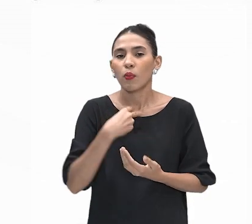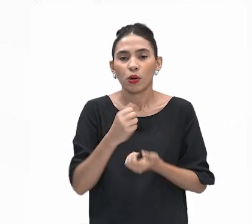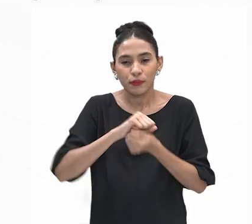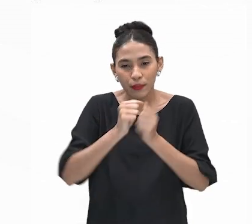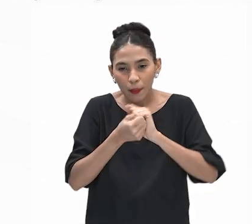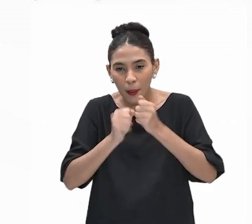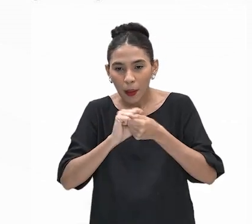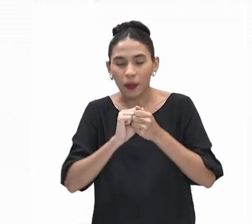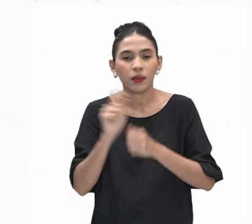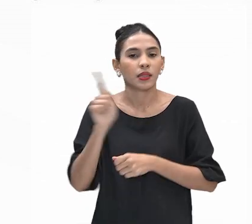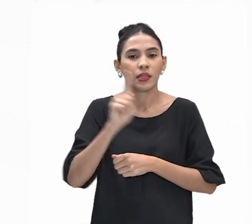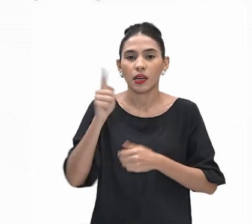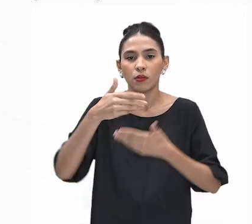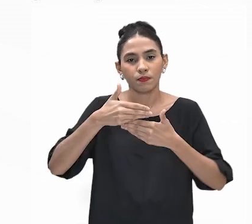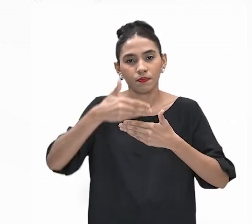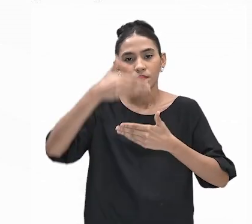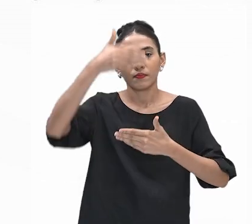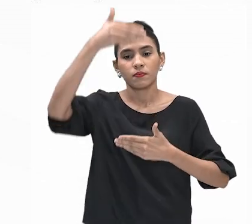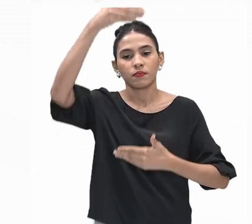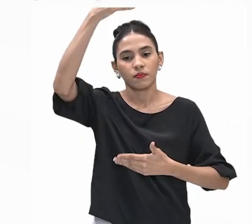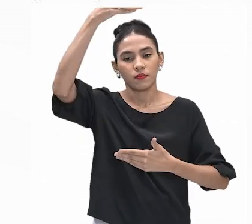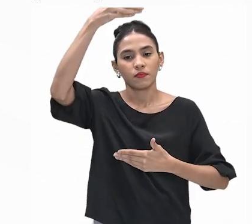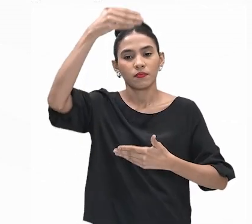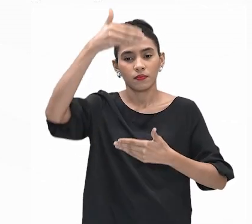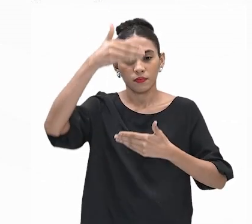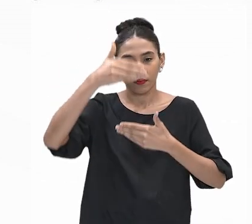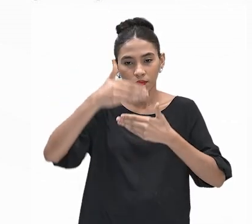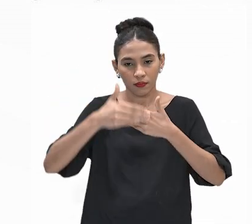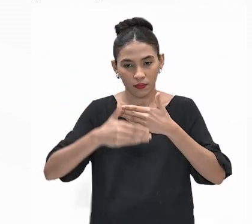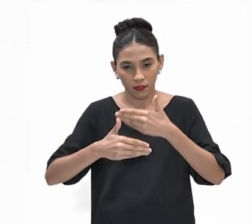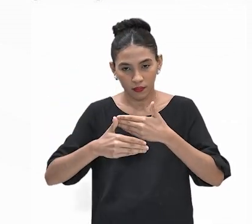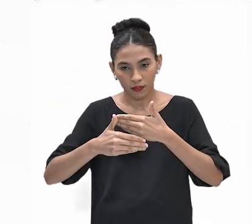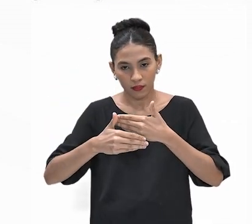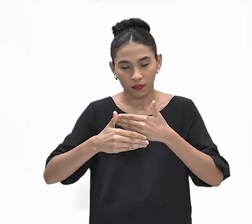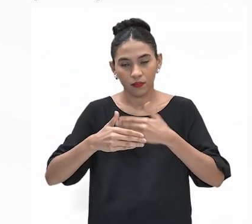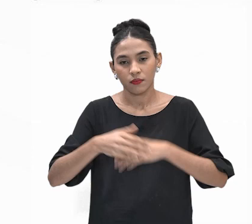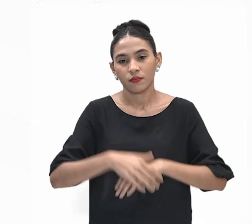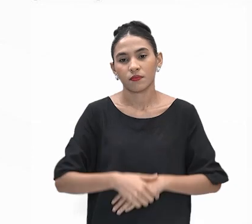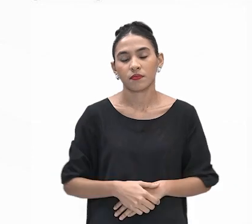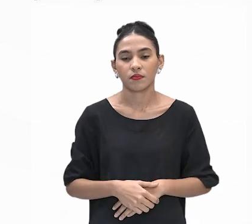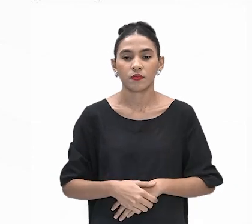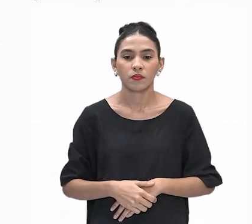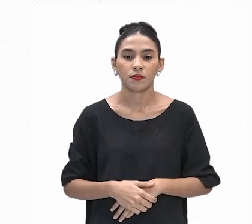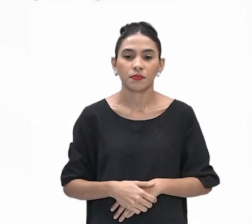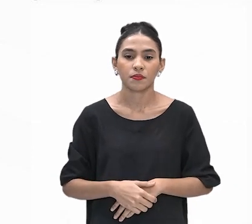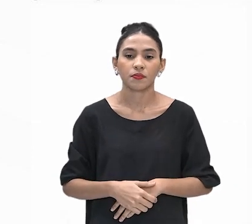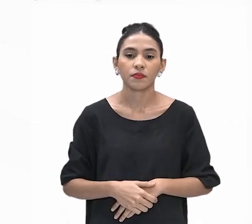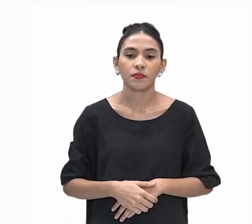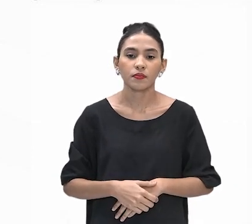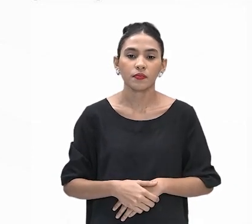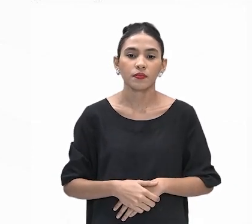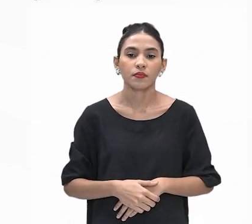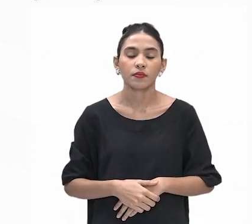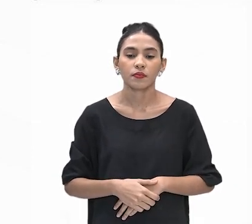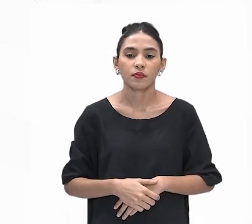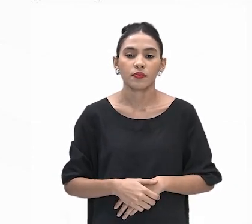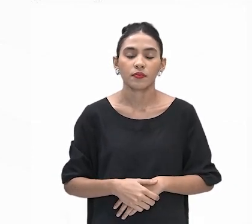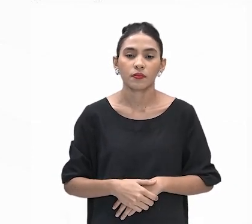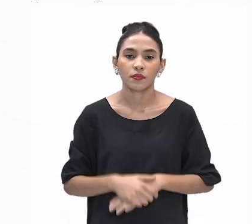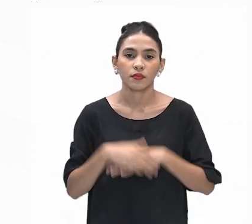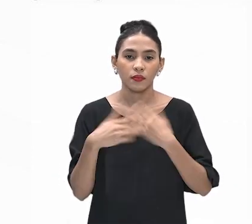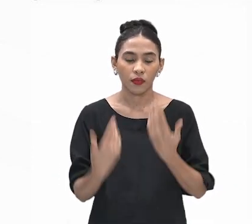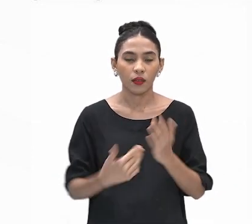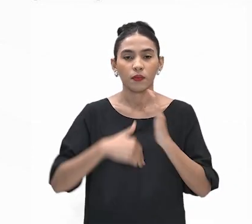na vertical e ele desce sem dobradura ou então sem enrolado, tá? Então, aí é justamente